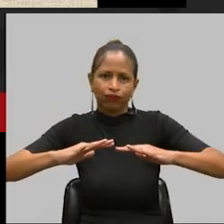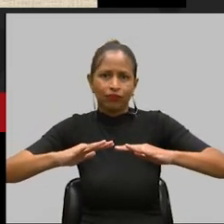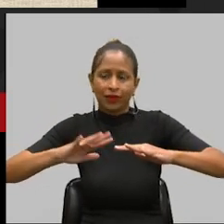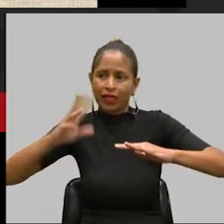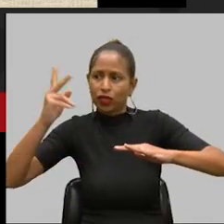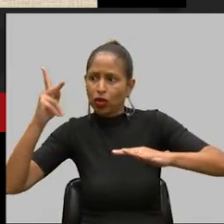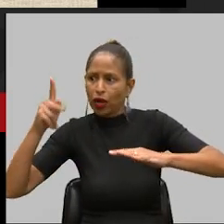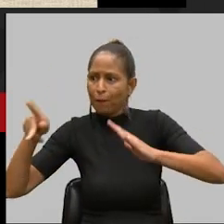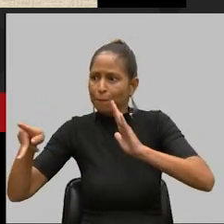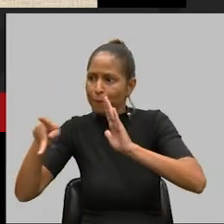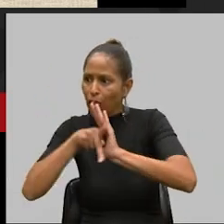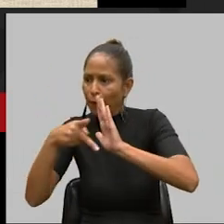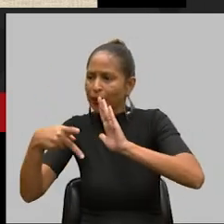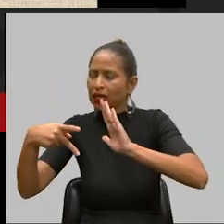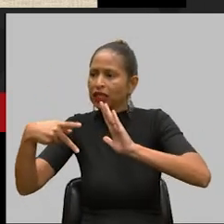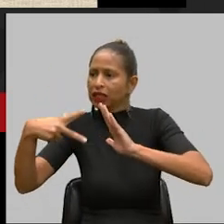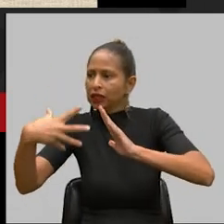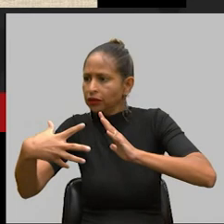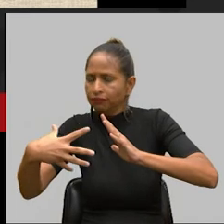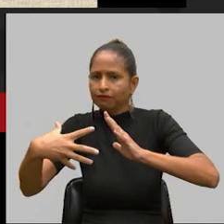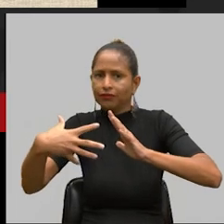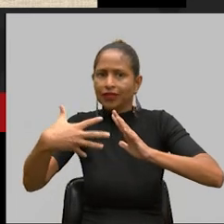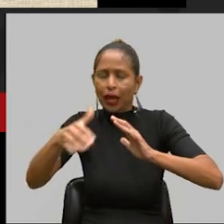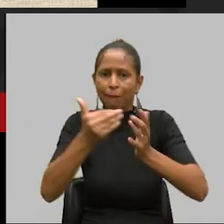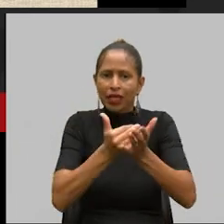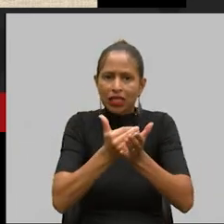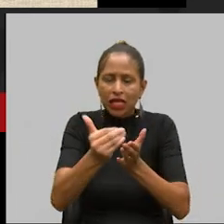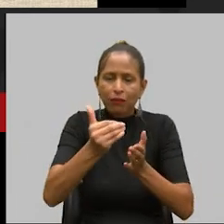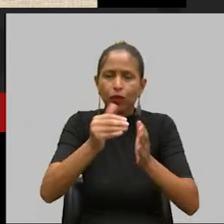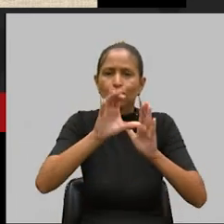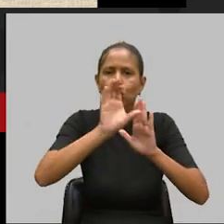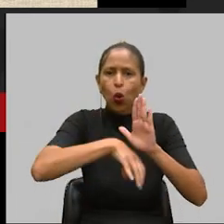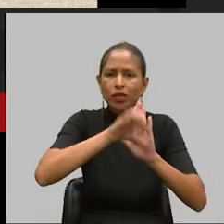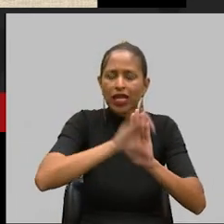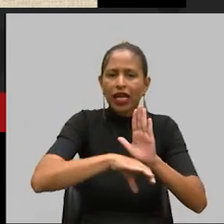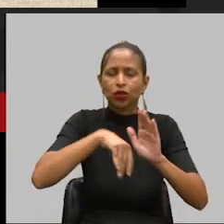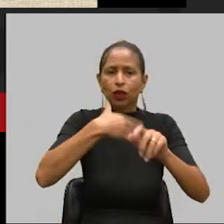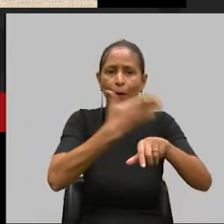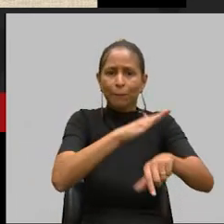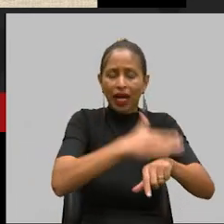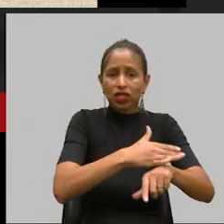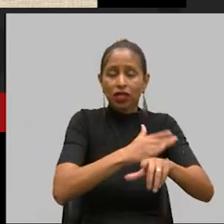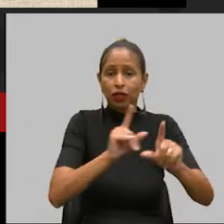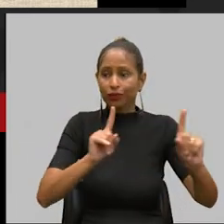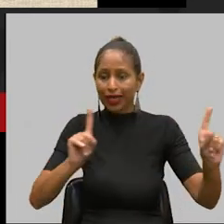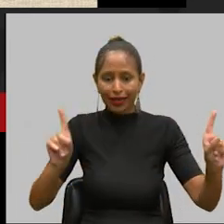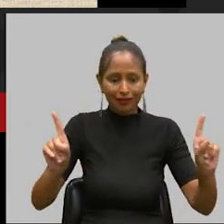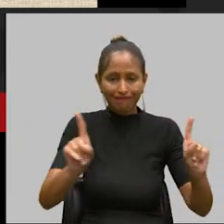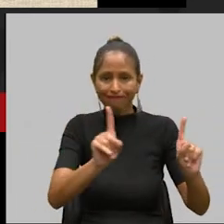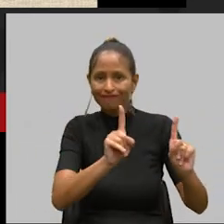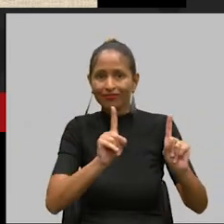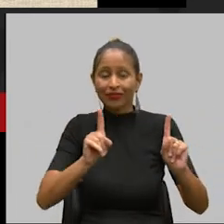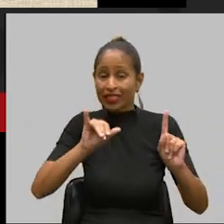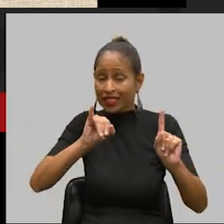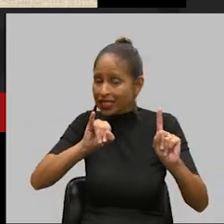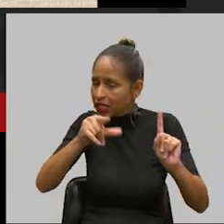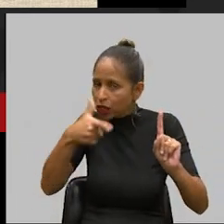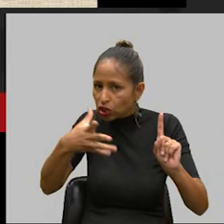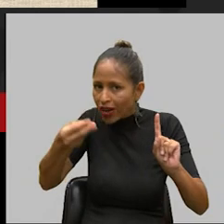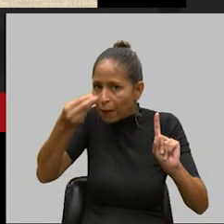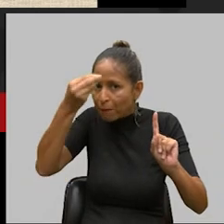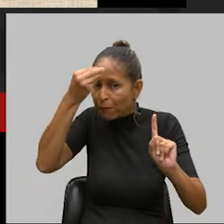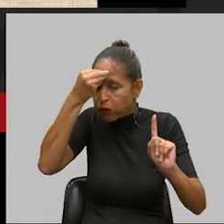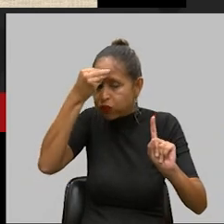própria tem tem princípios e conceitos e práticas próprias né que se a gente não não